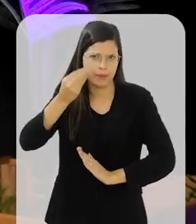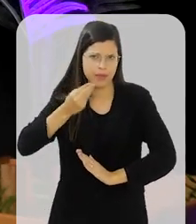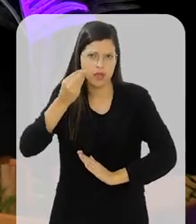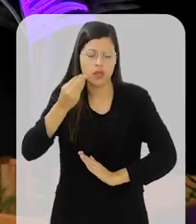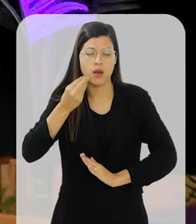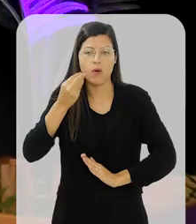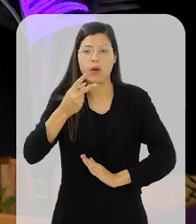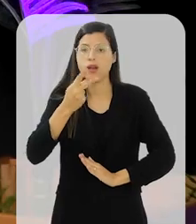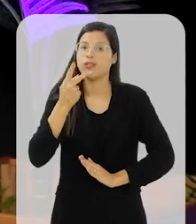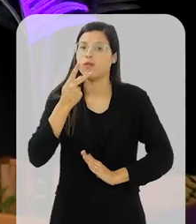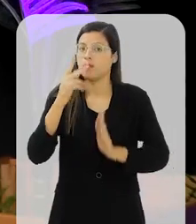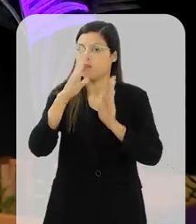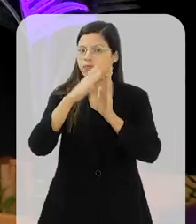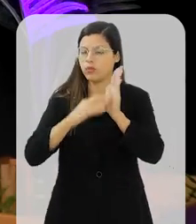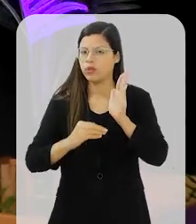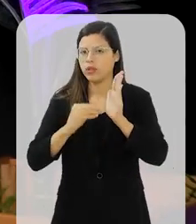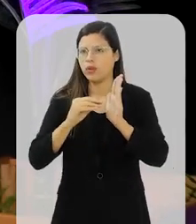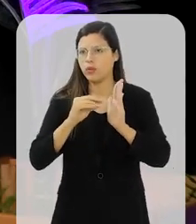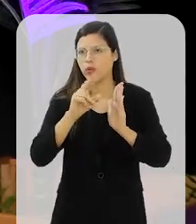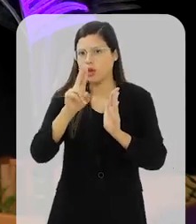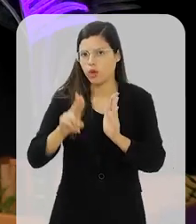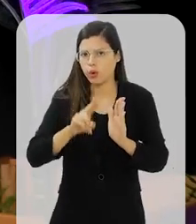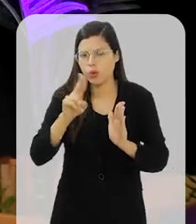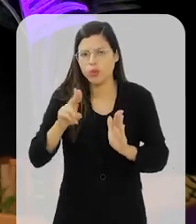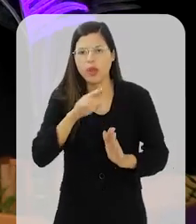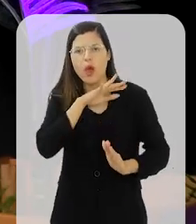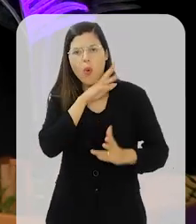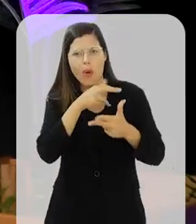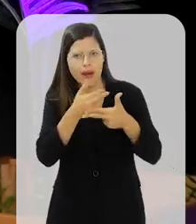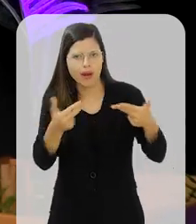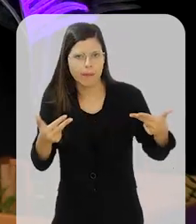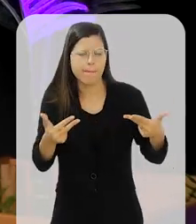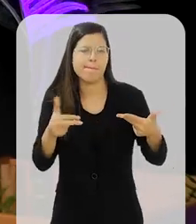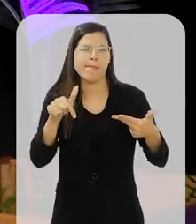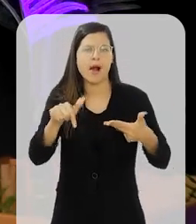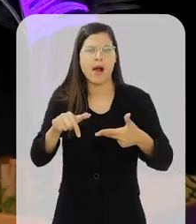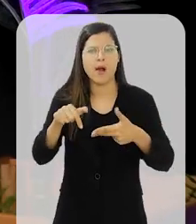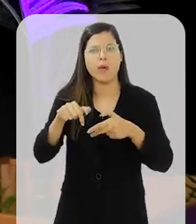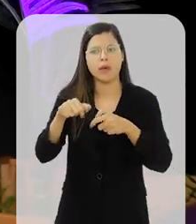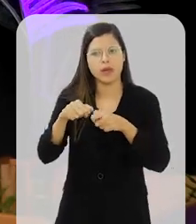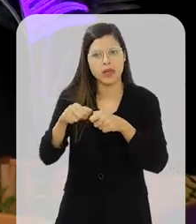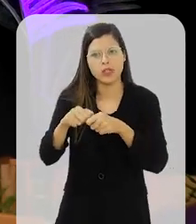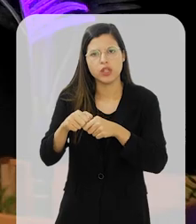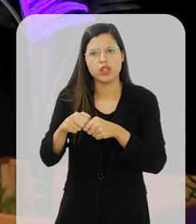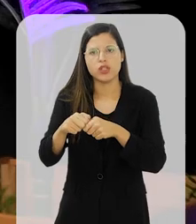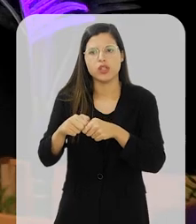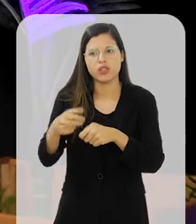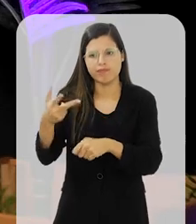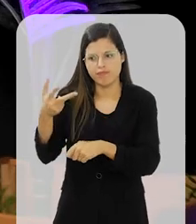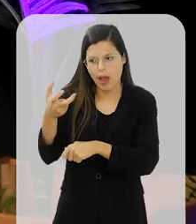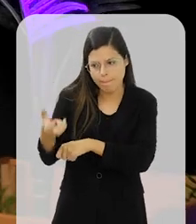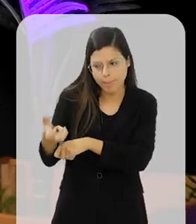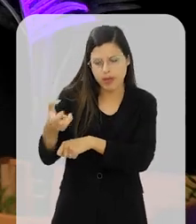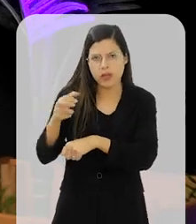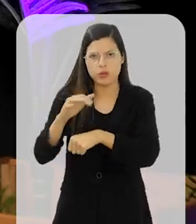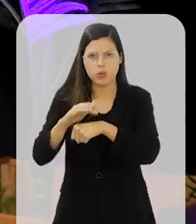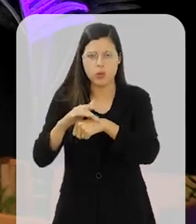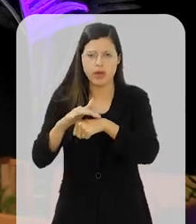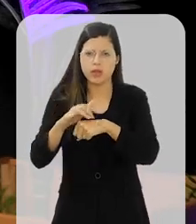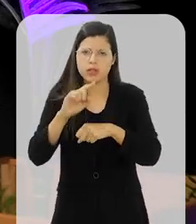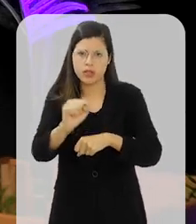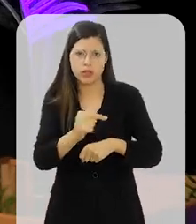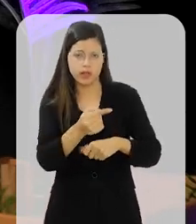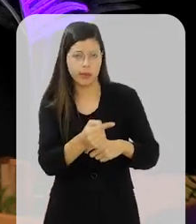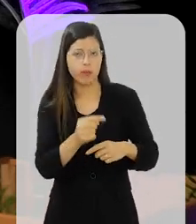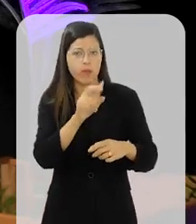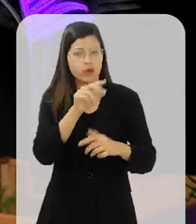modelo experimental, é um modelo que utiliza, né, um animal, que a gente submete a uma determinada doença e depois a gente faz o tratamento.